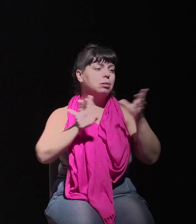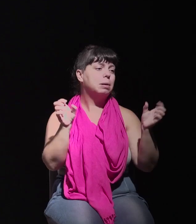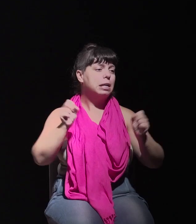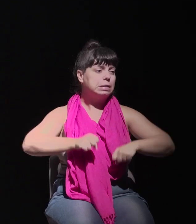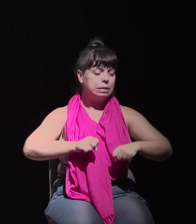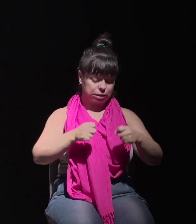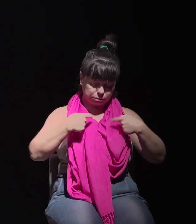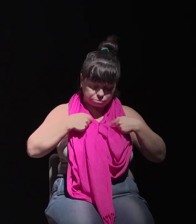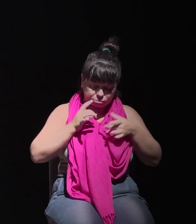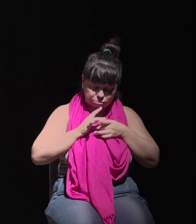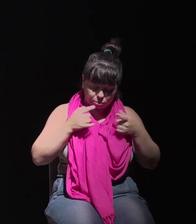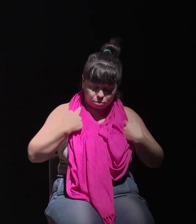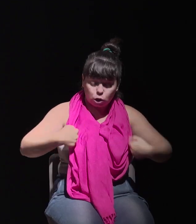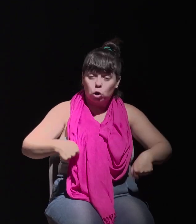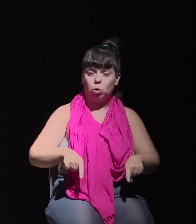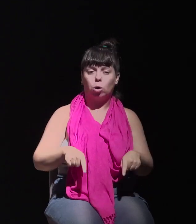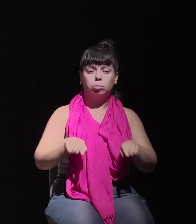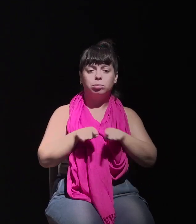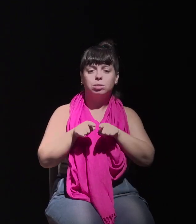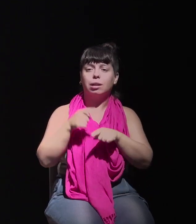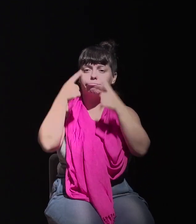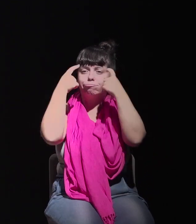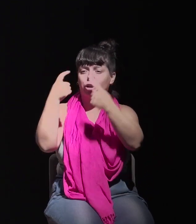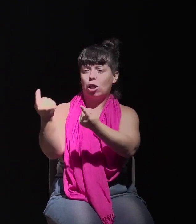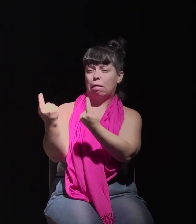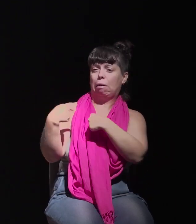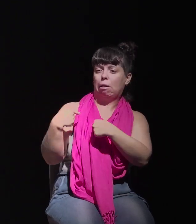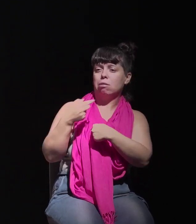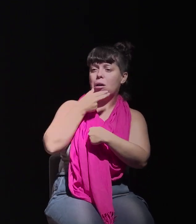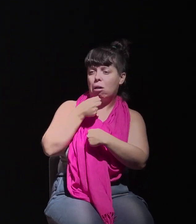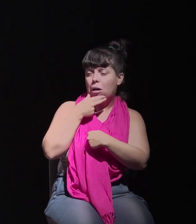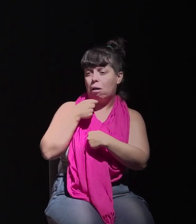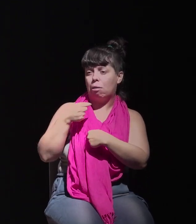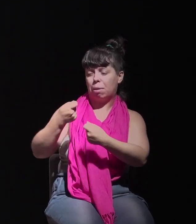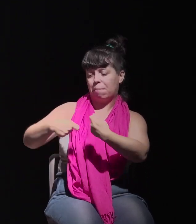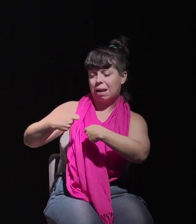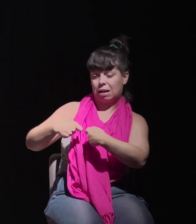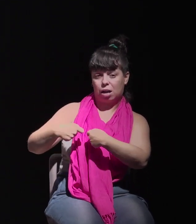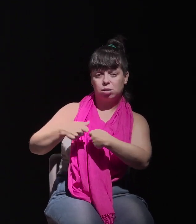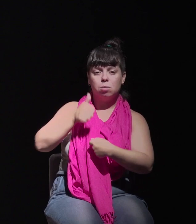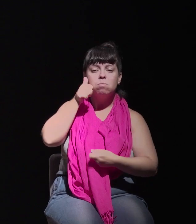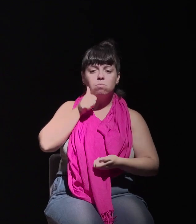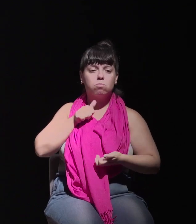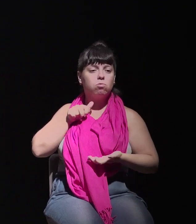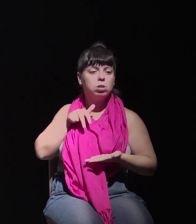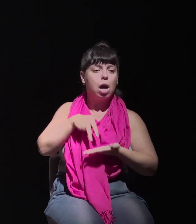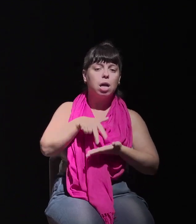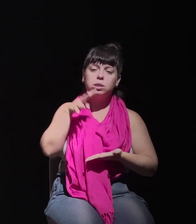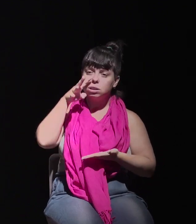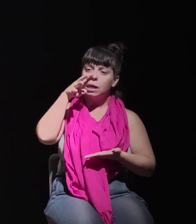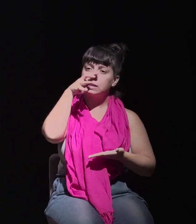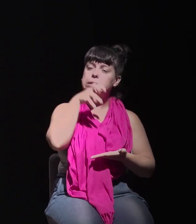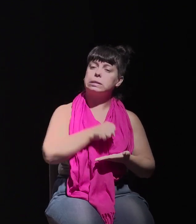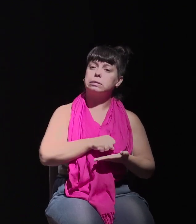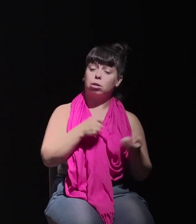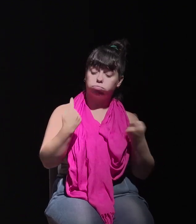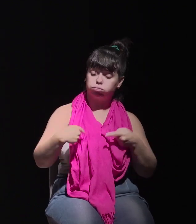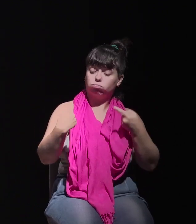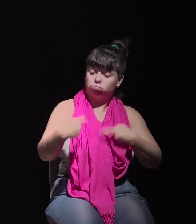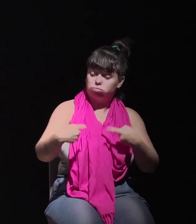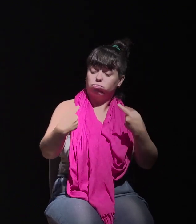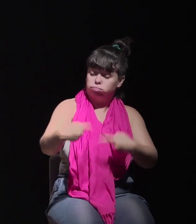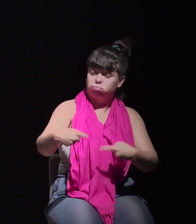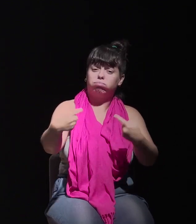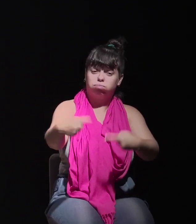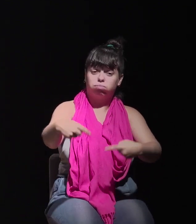frente à violência e o controle patriarcal dos homens e do mercado. As mulheres resistem, e os desafios são muitos. Mas é importante